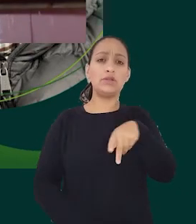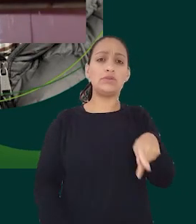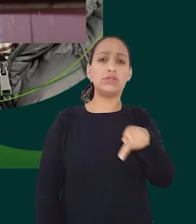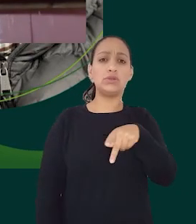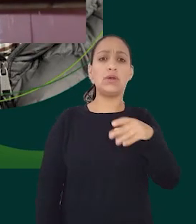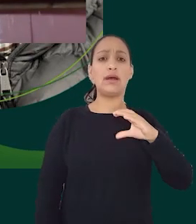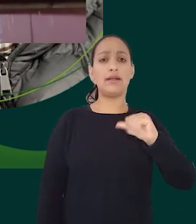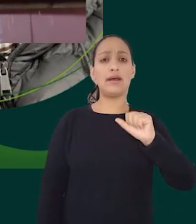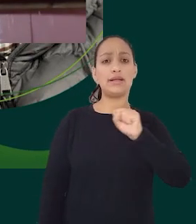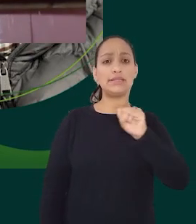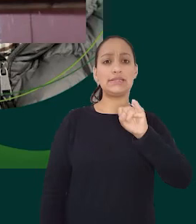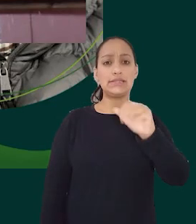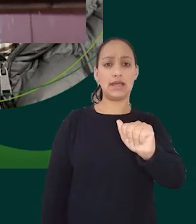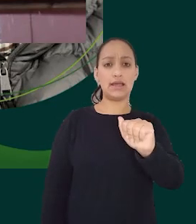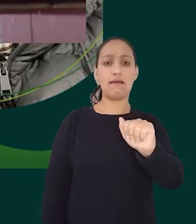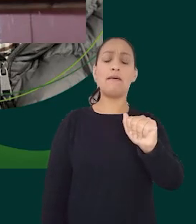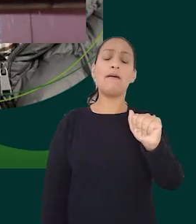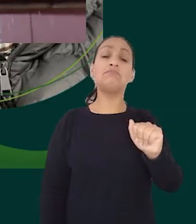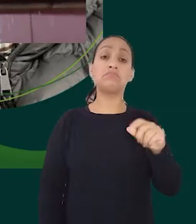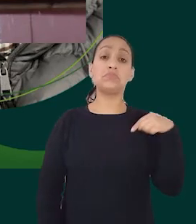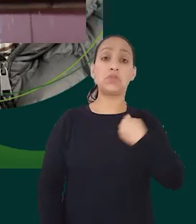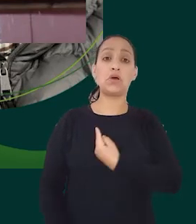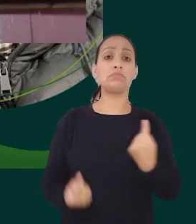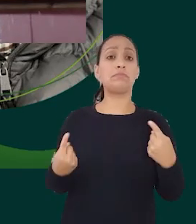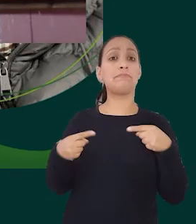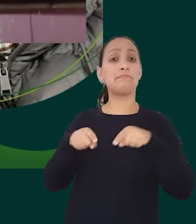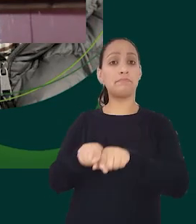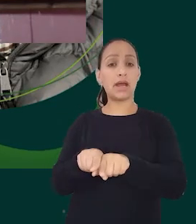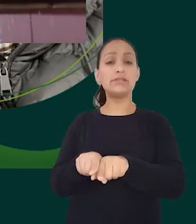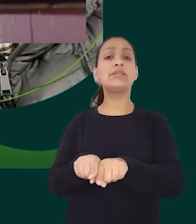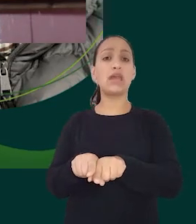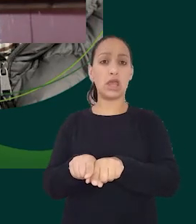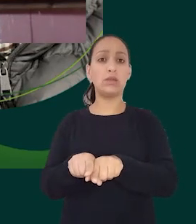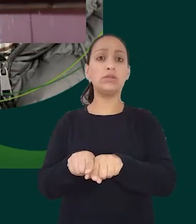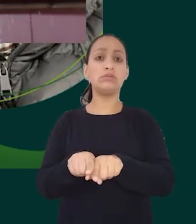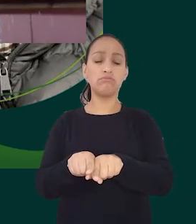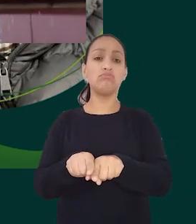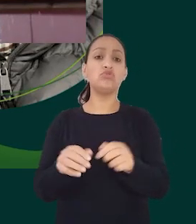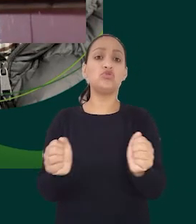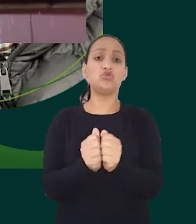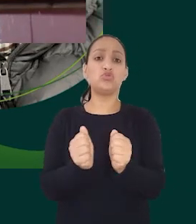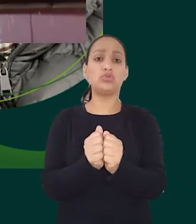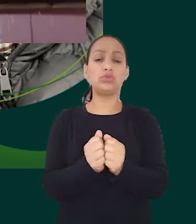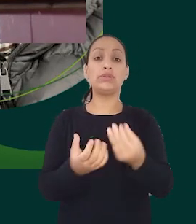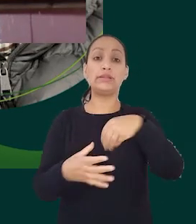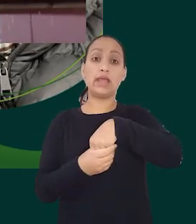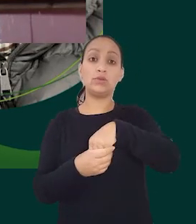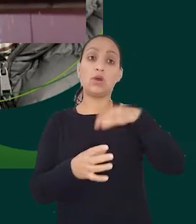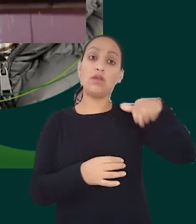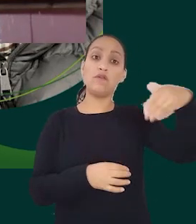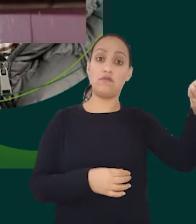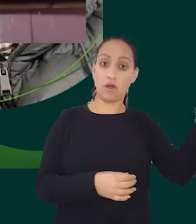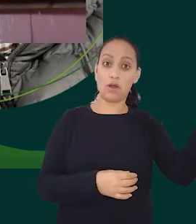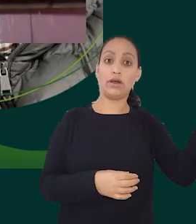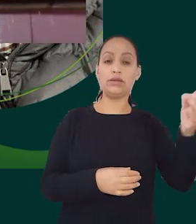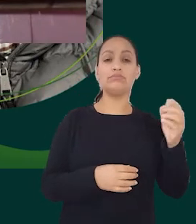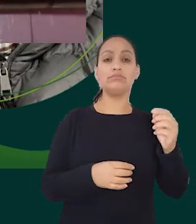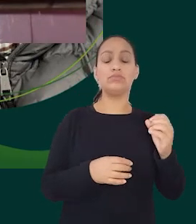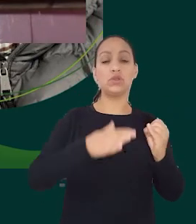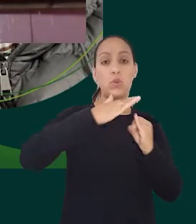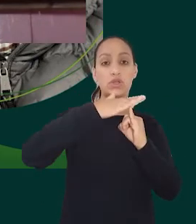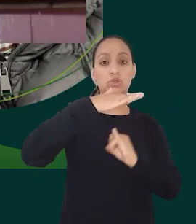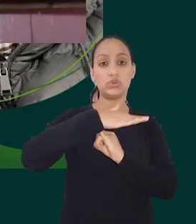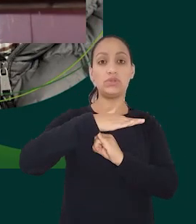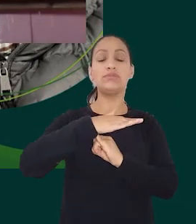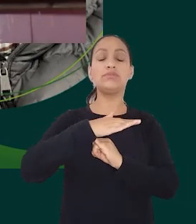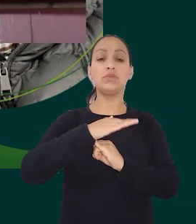Costa, e a gente também fez uma parceria. Notem que a gente está sempre tentando fazer parcerias internas e externas com a instituição,